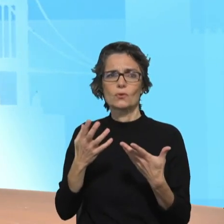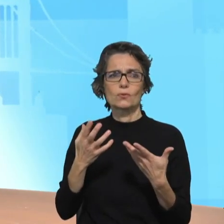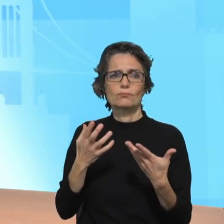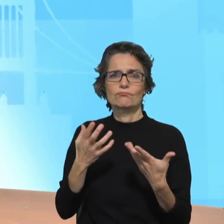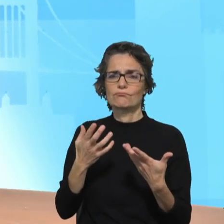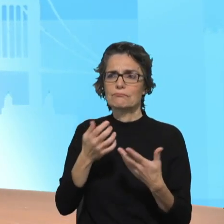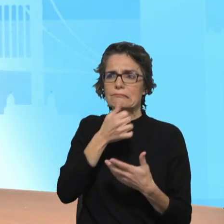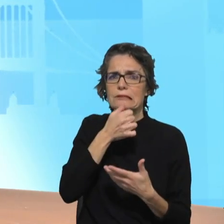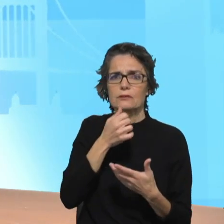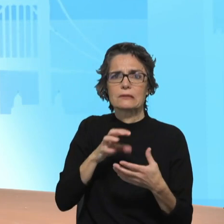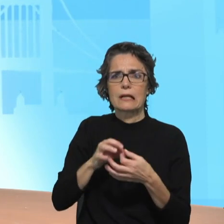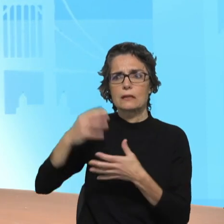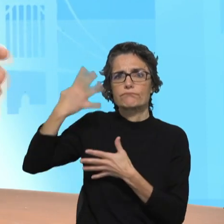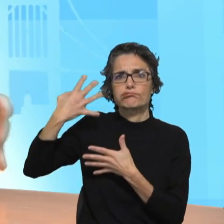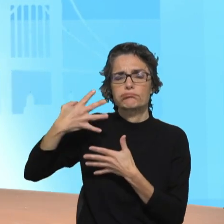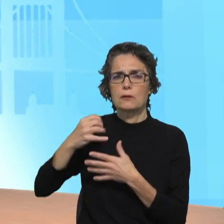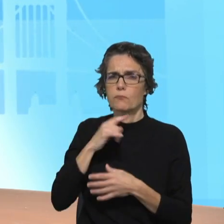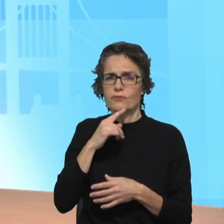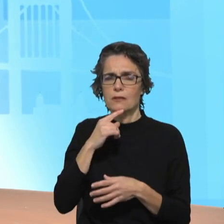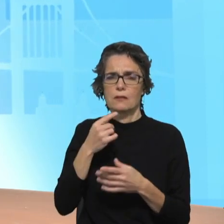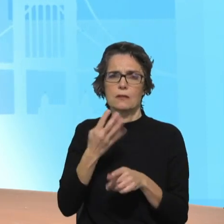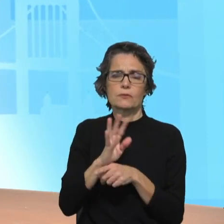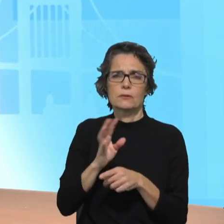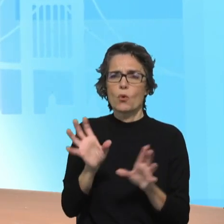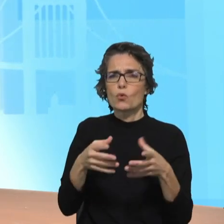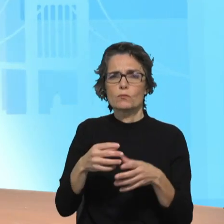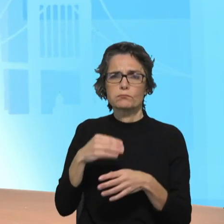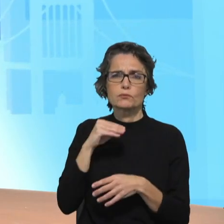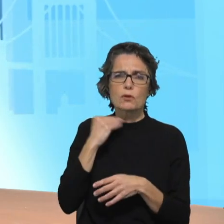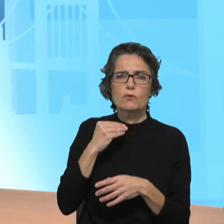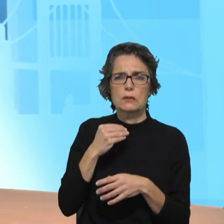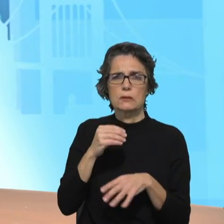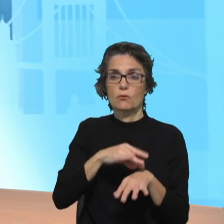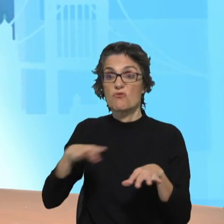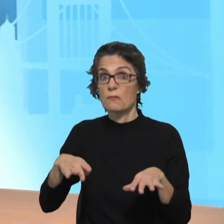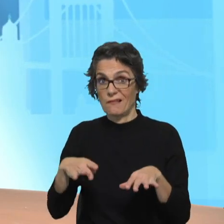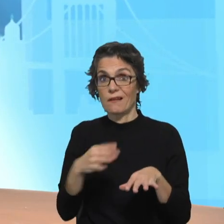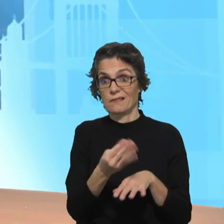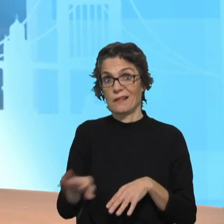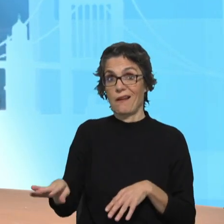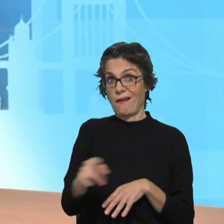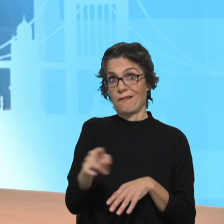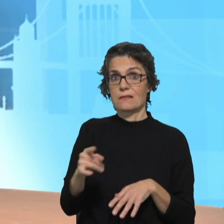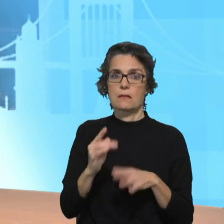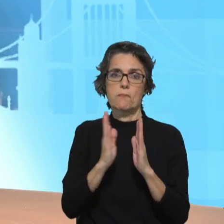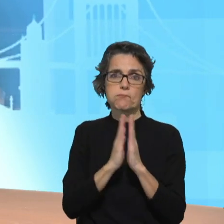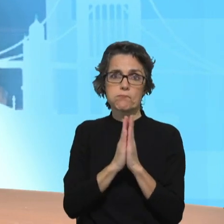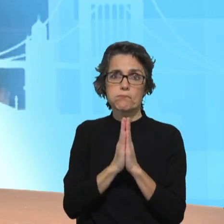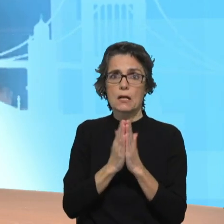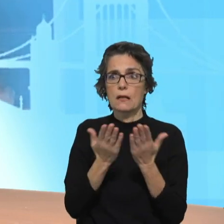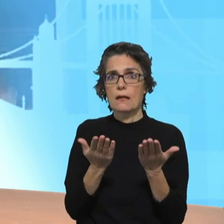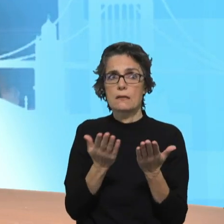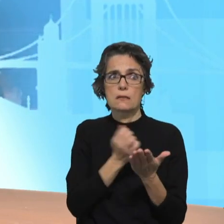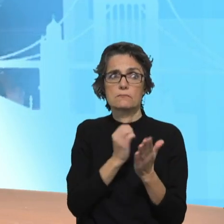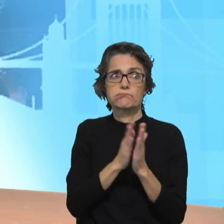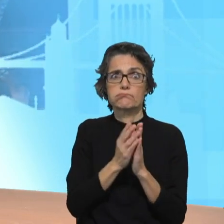E estou a pensar, por exemplo, em terroristas que se possam esconder em hospitais pediátricos, em paróquias. A